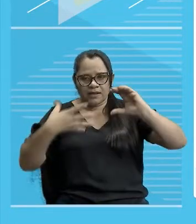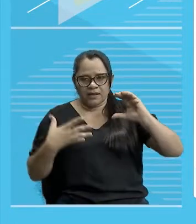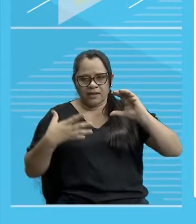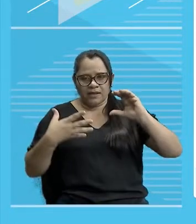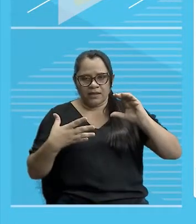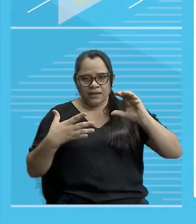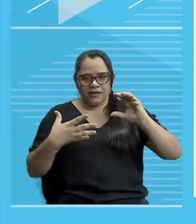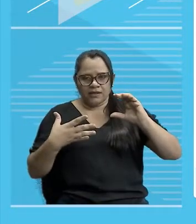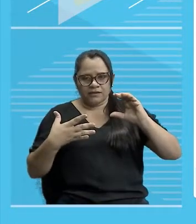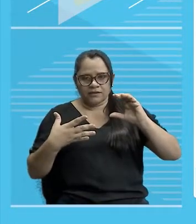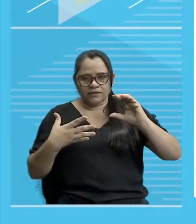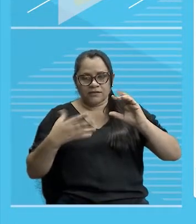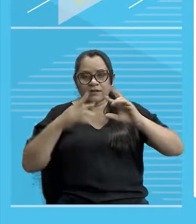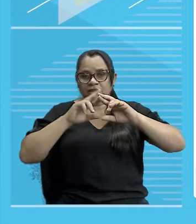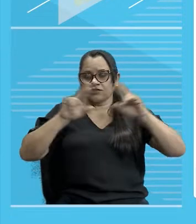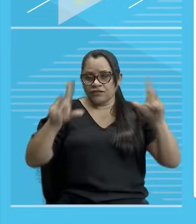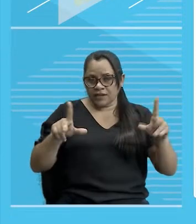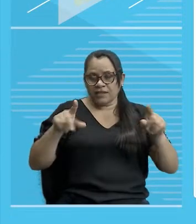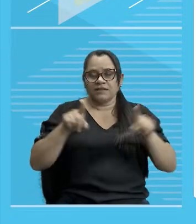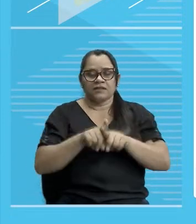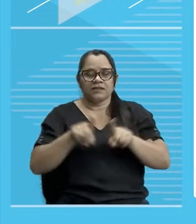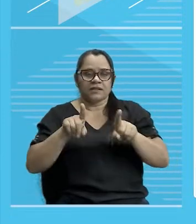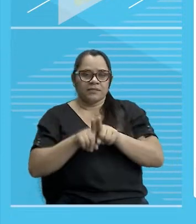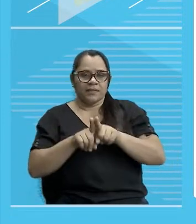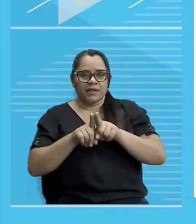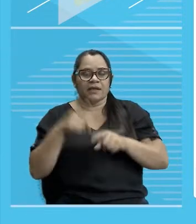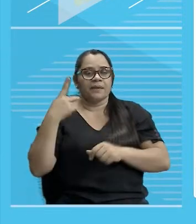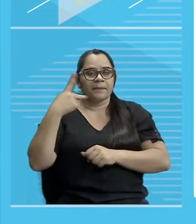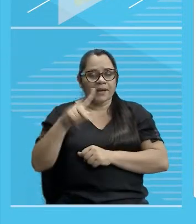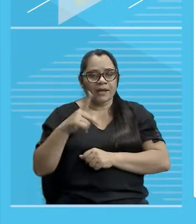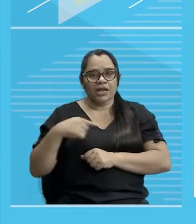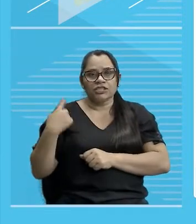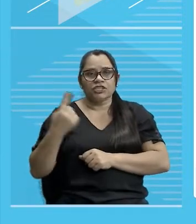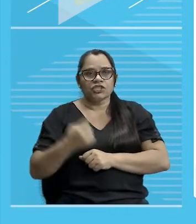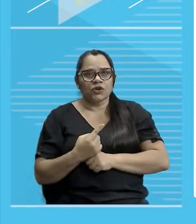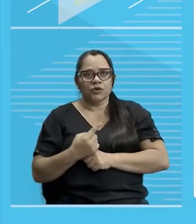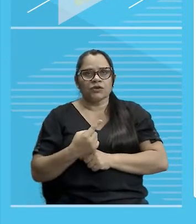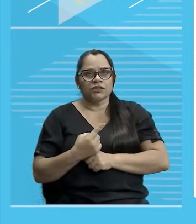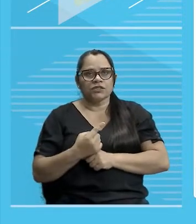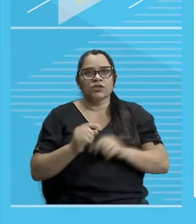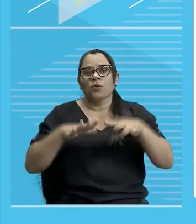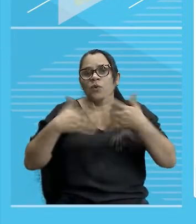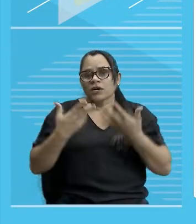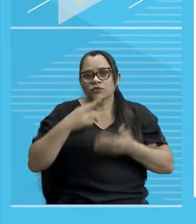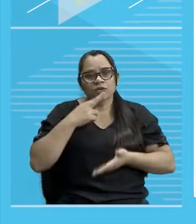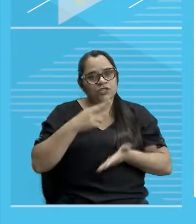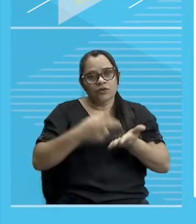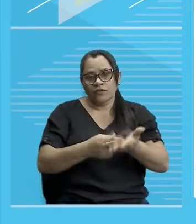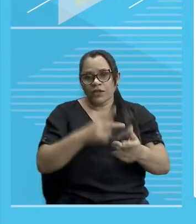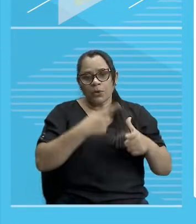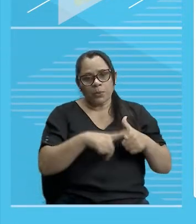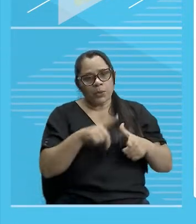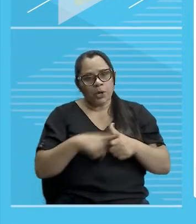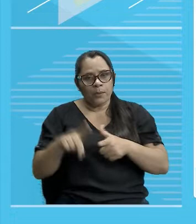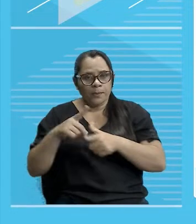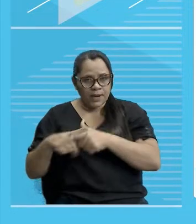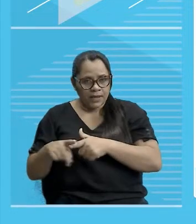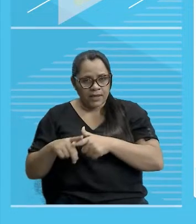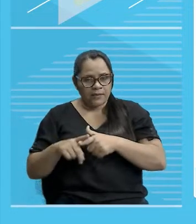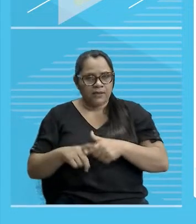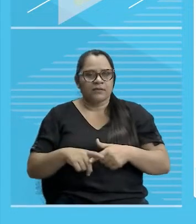essas diferenças para que a gente quando a gente for resolver uma questão de